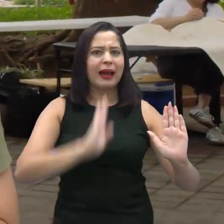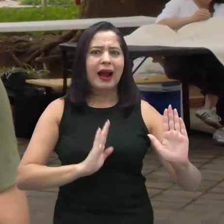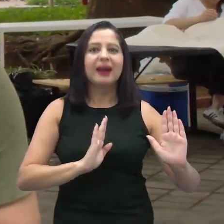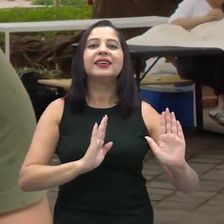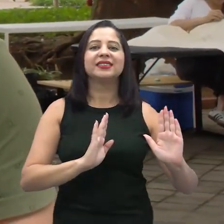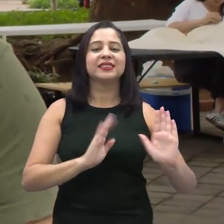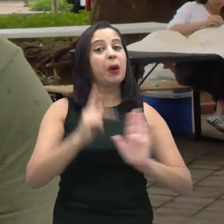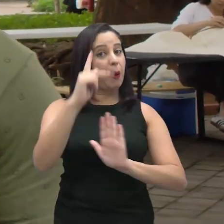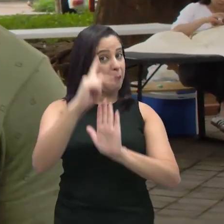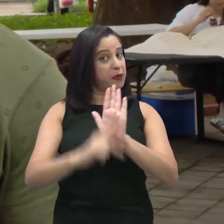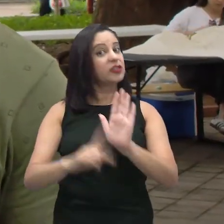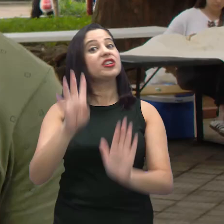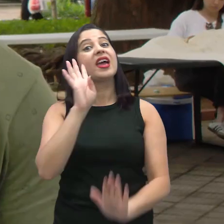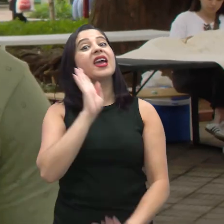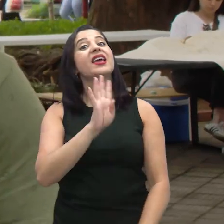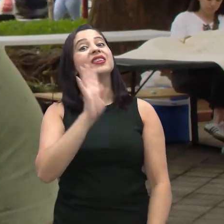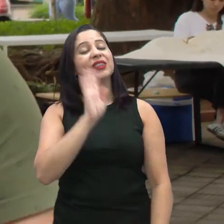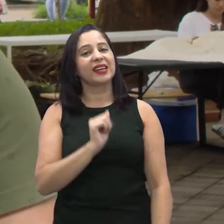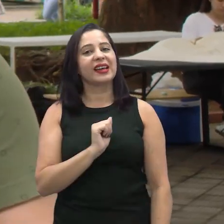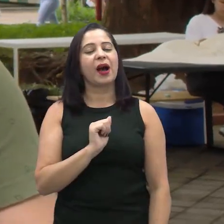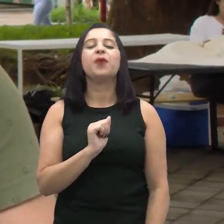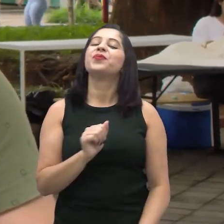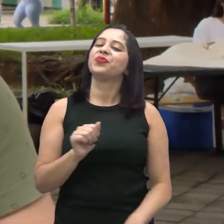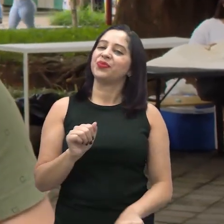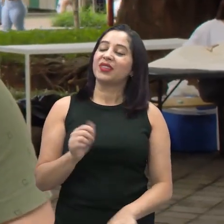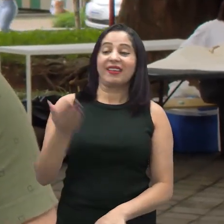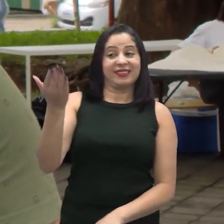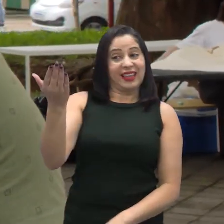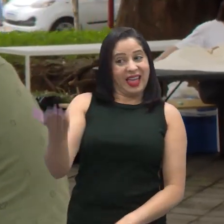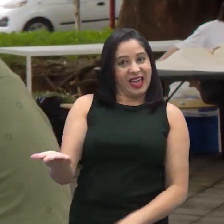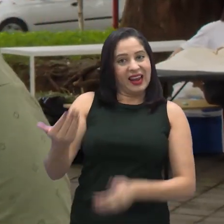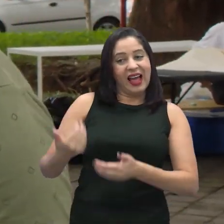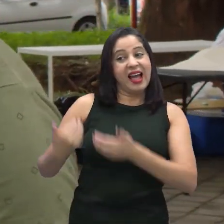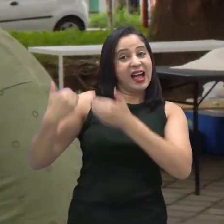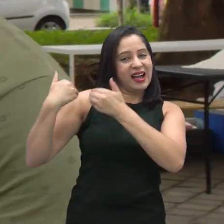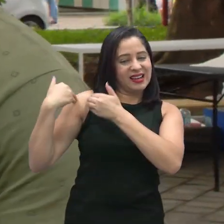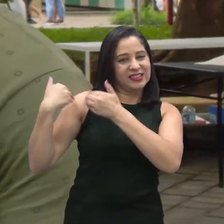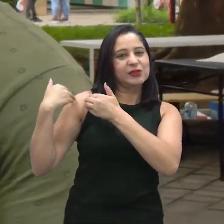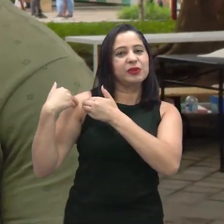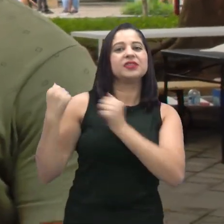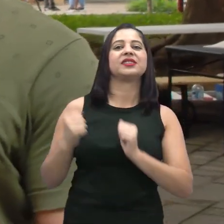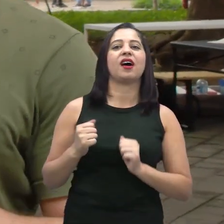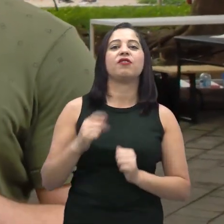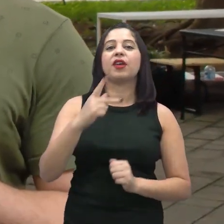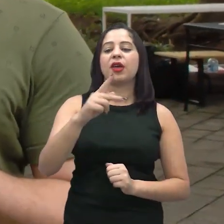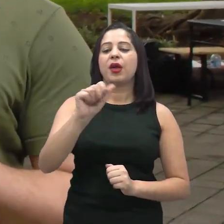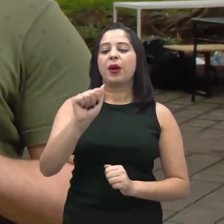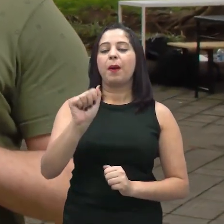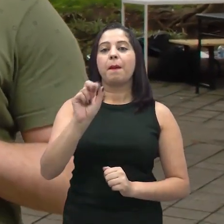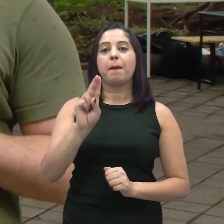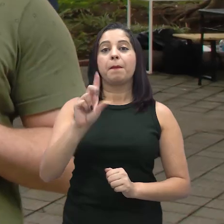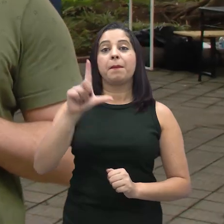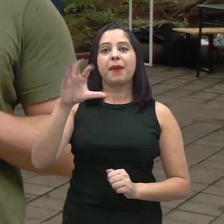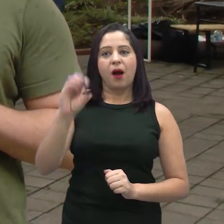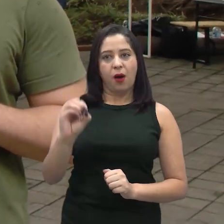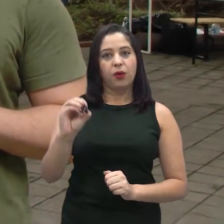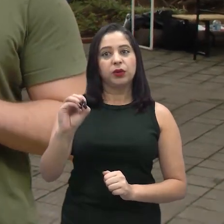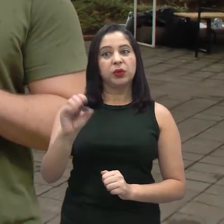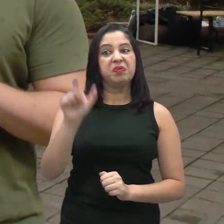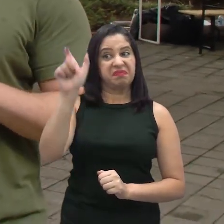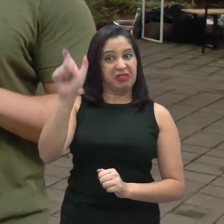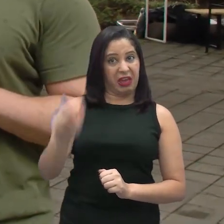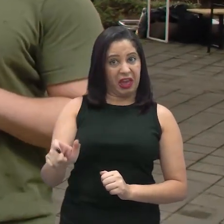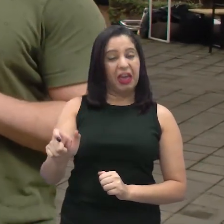população. Um projeto muito bacana que uma das pessoas à frente é este cara que está ao meu lado, o Paulo, que é produtor cultural, e vai